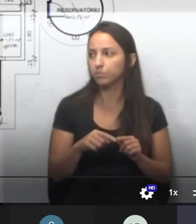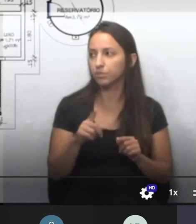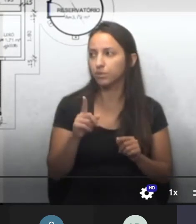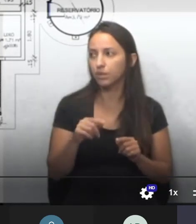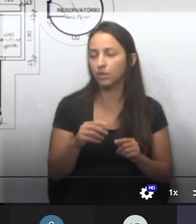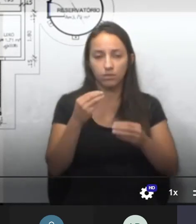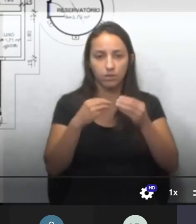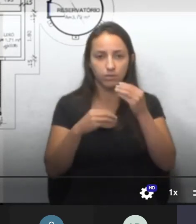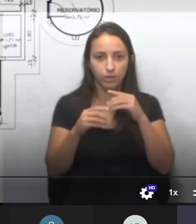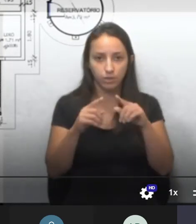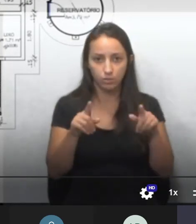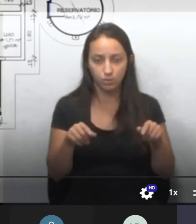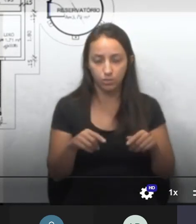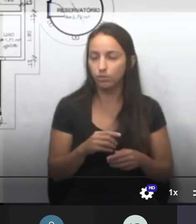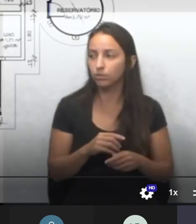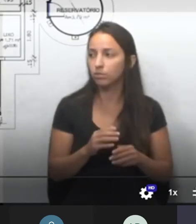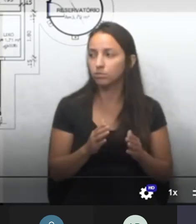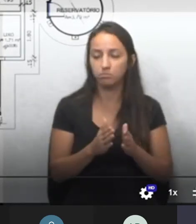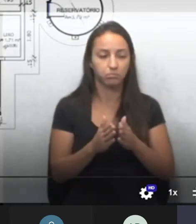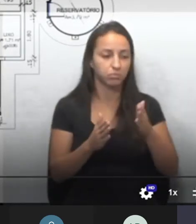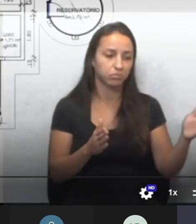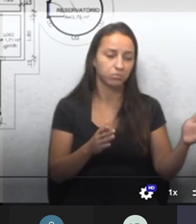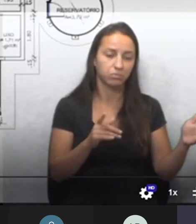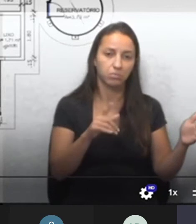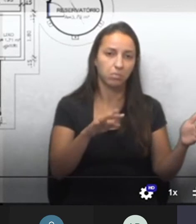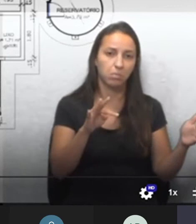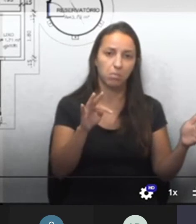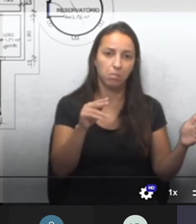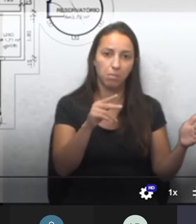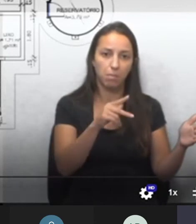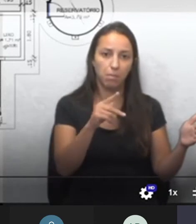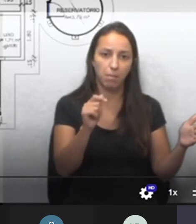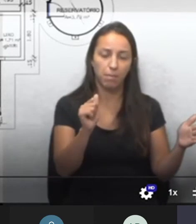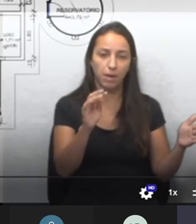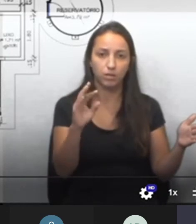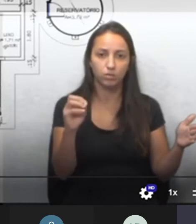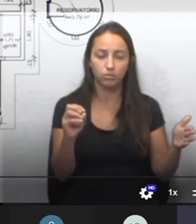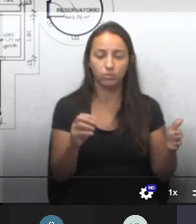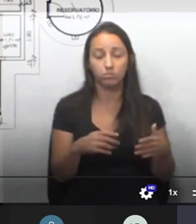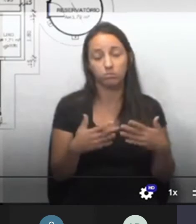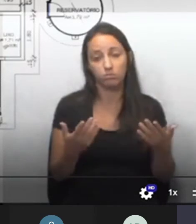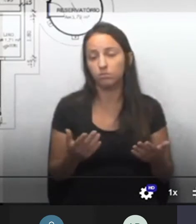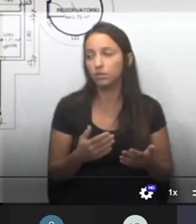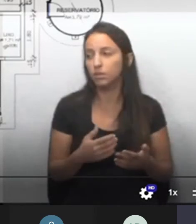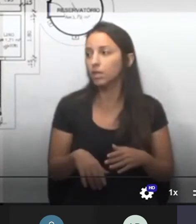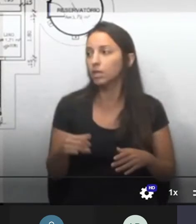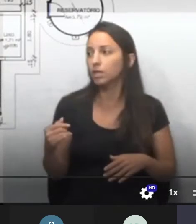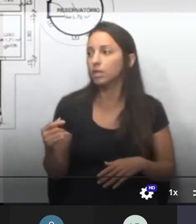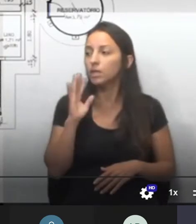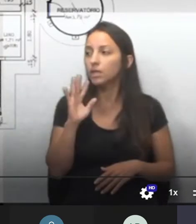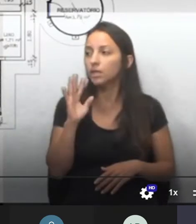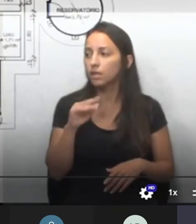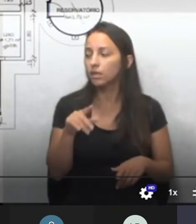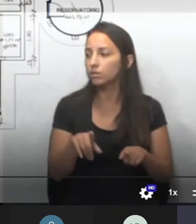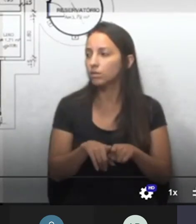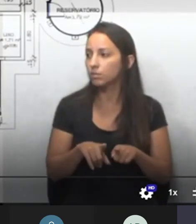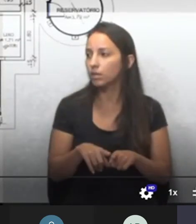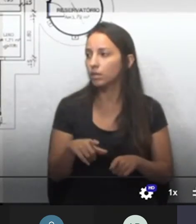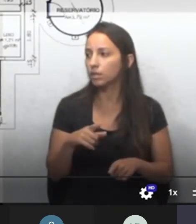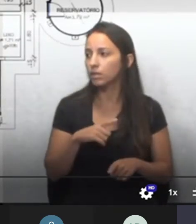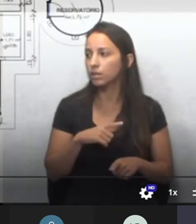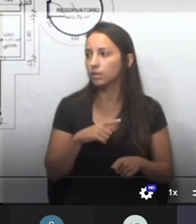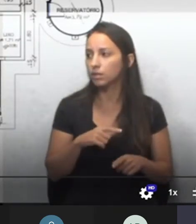refeitório. E o restante fica como pátio coberto. Interessante aqui, que ele